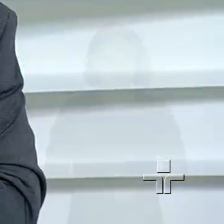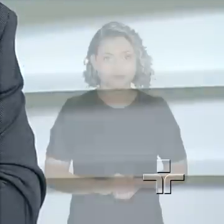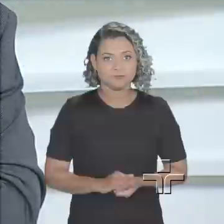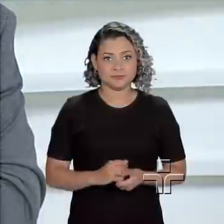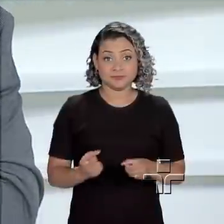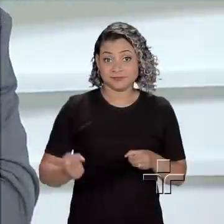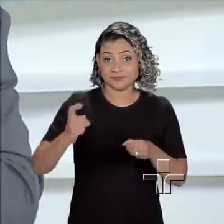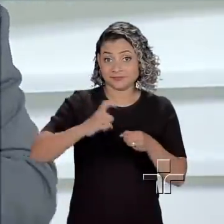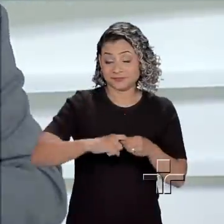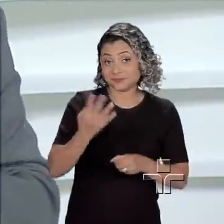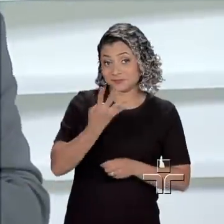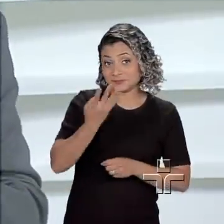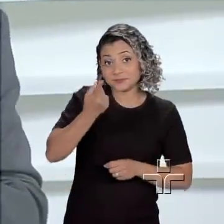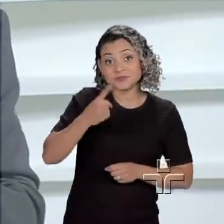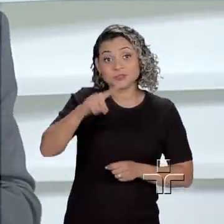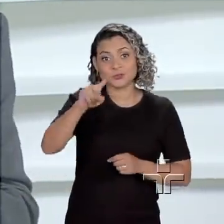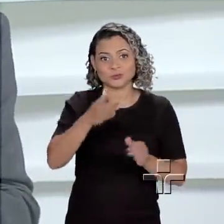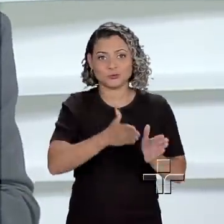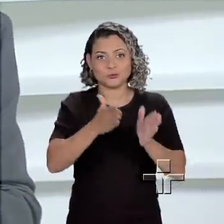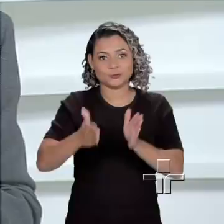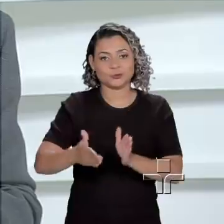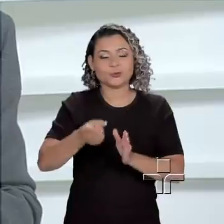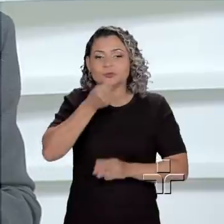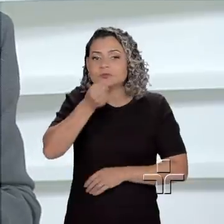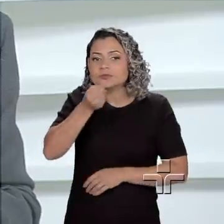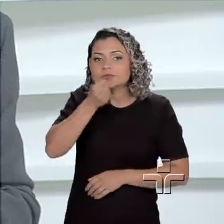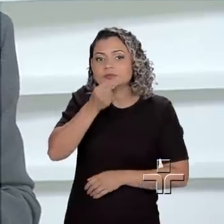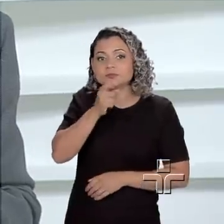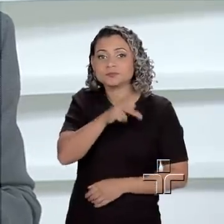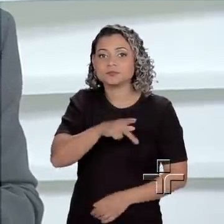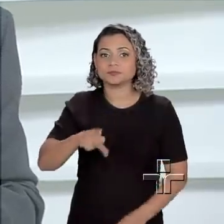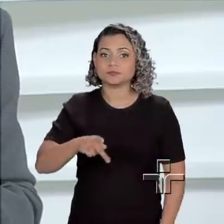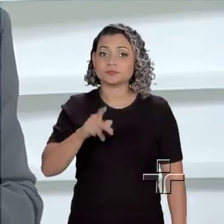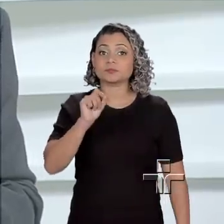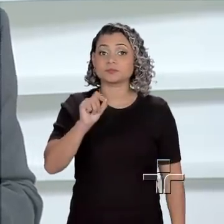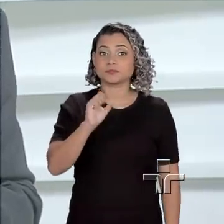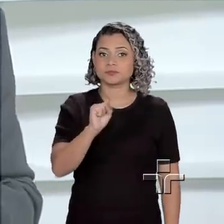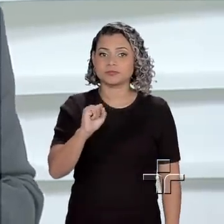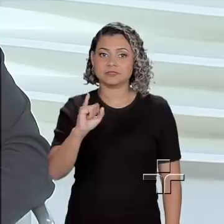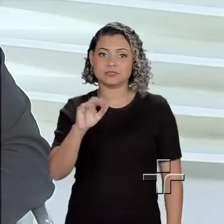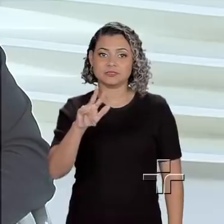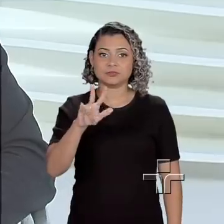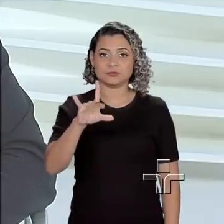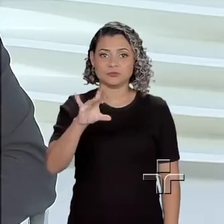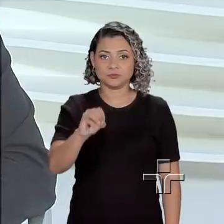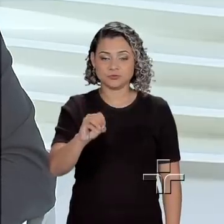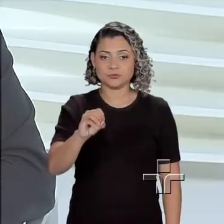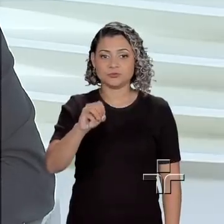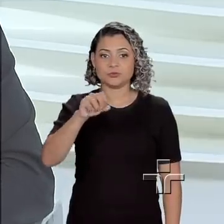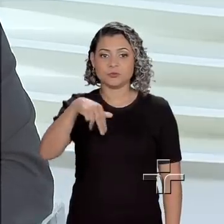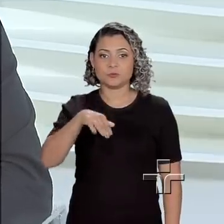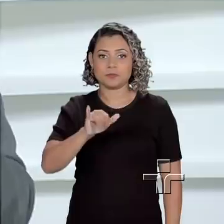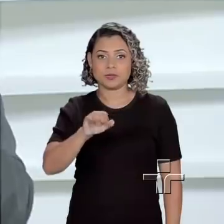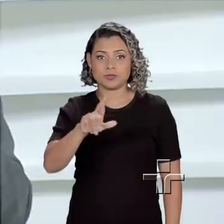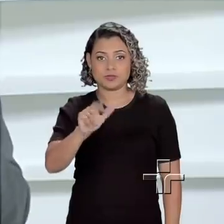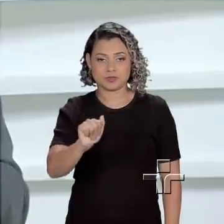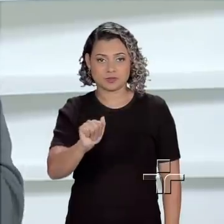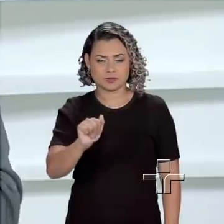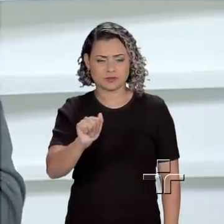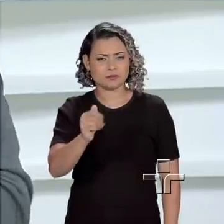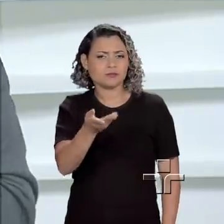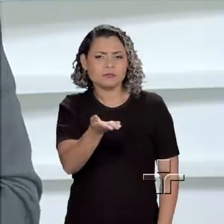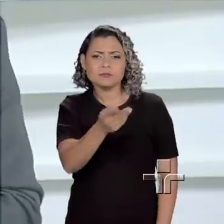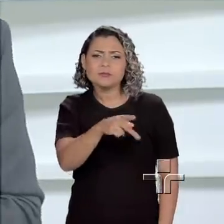Estamos de volta para o quarto e último bloco da entrevista com o professor Silvio Meira. Professor, como foi